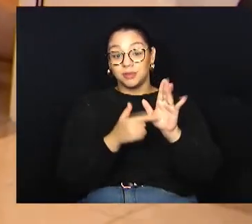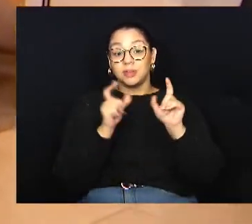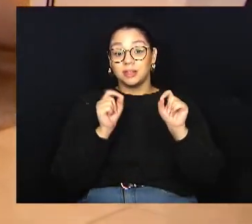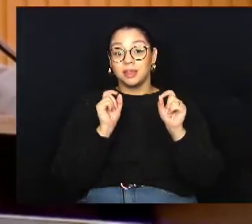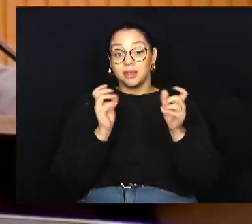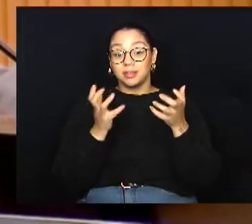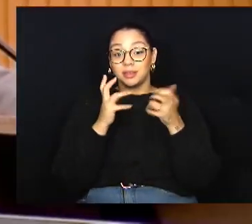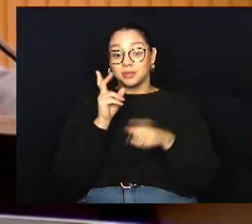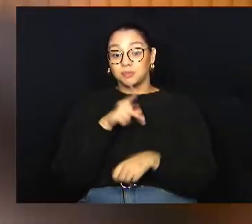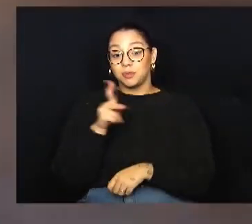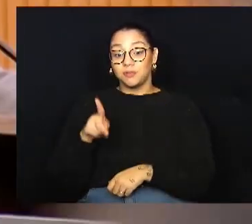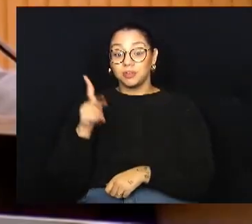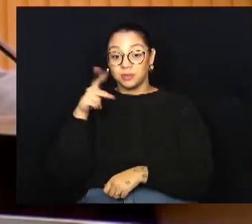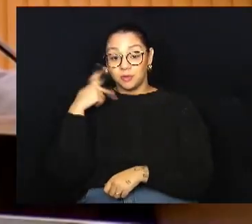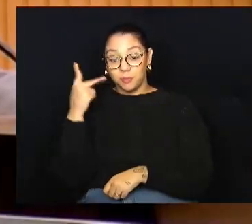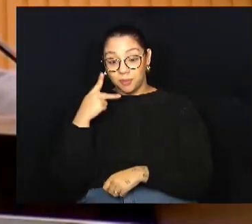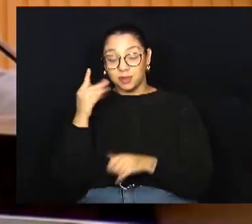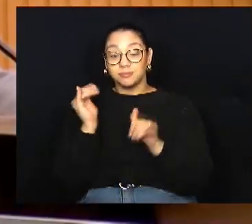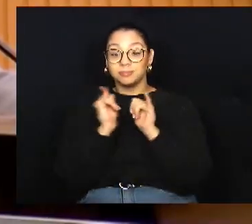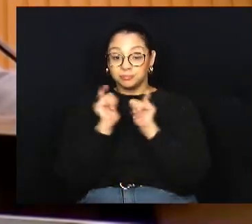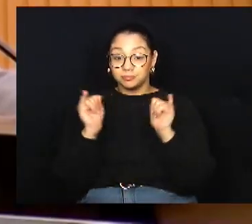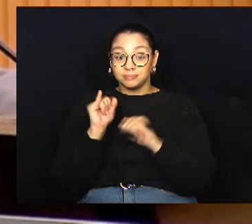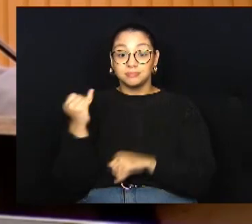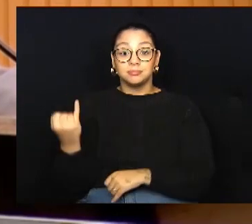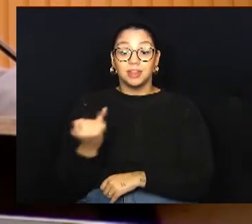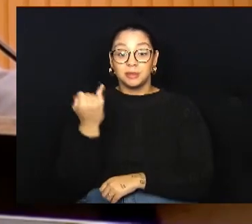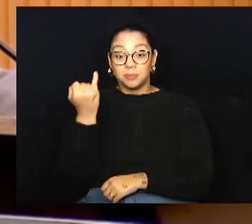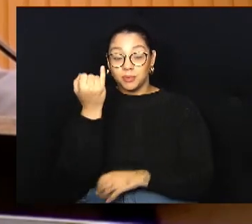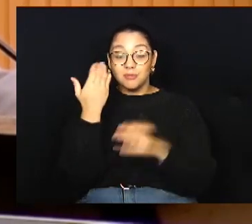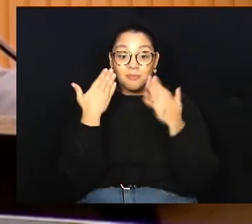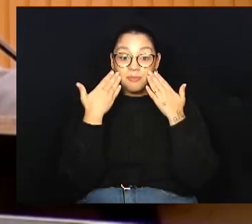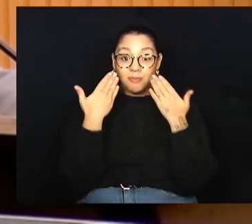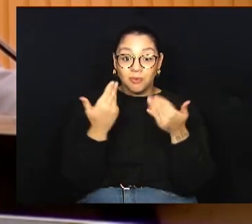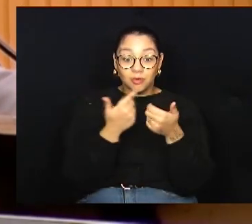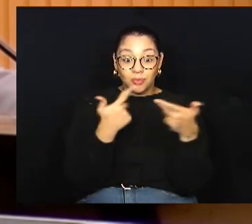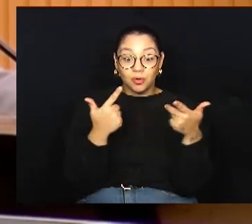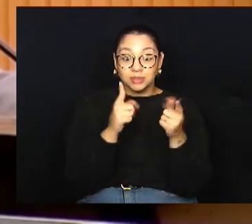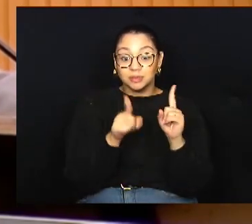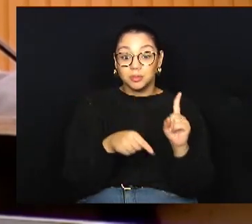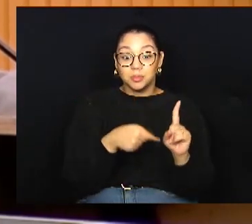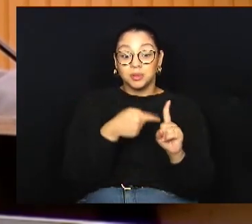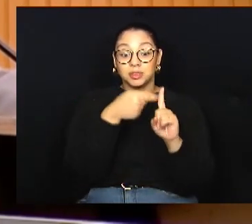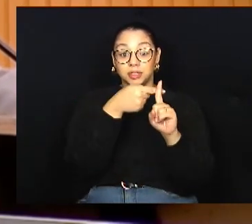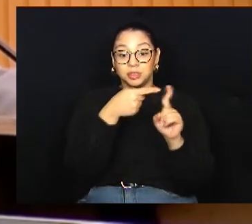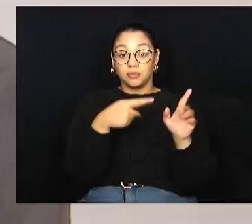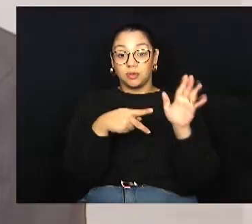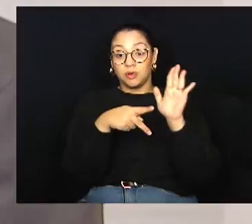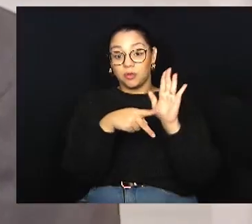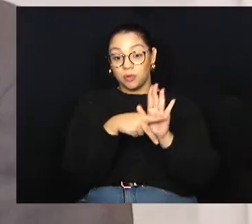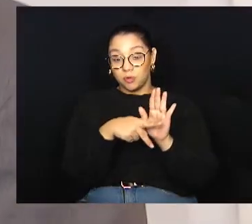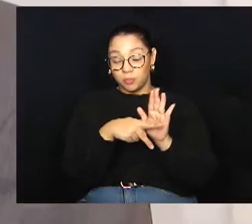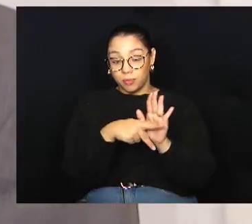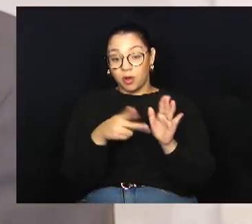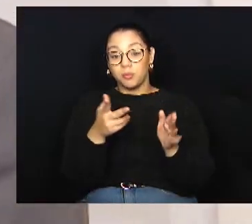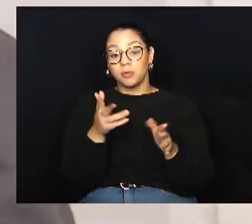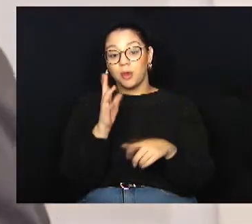professor Alberto, que fala sobre a importância de destacar pontos positivos do continente africano. Isso é uma exposição para